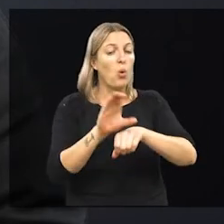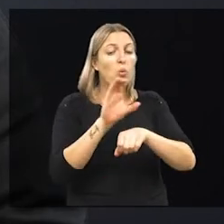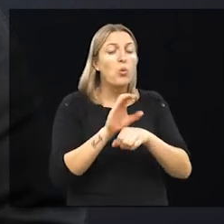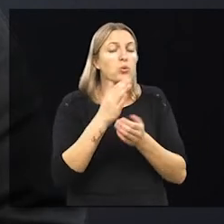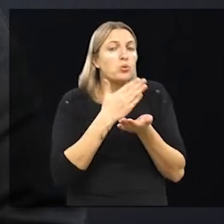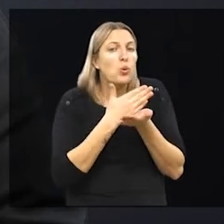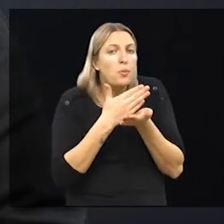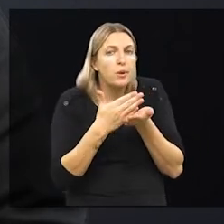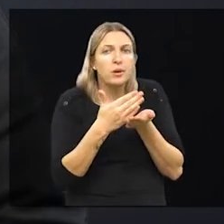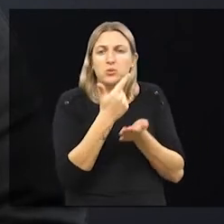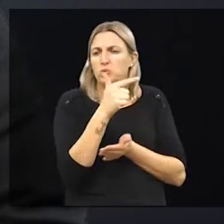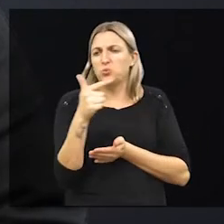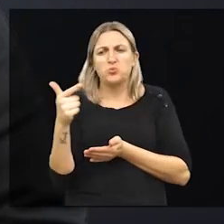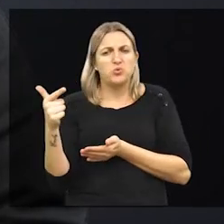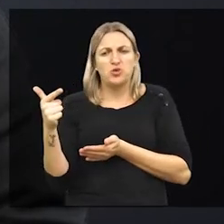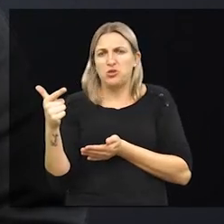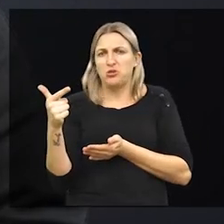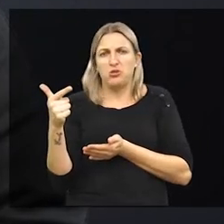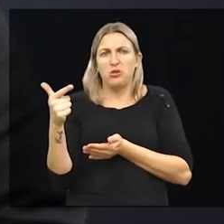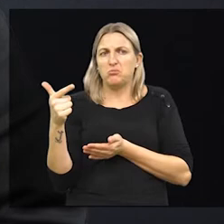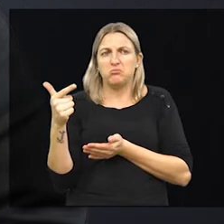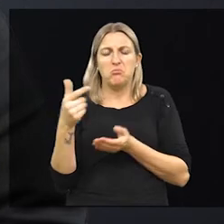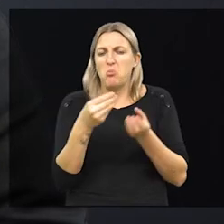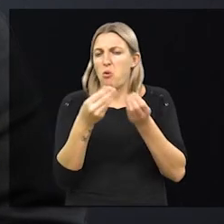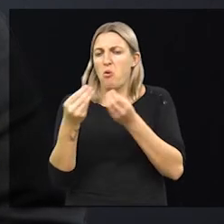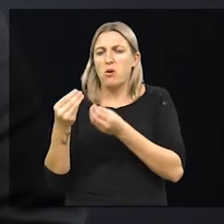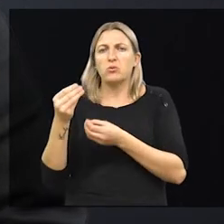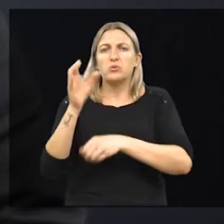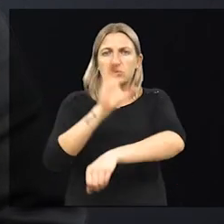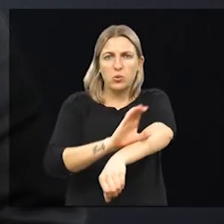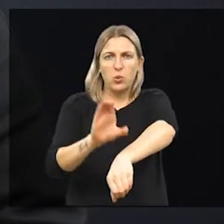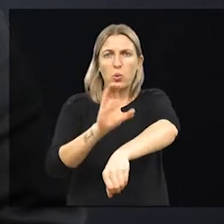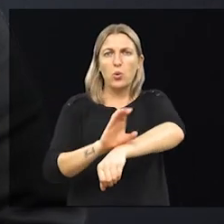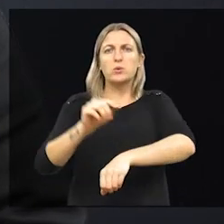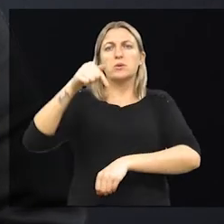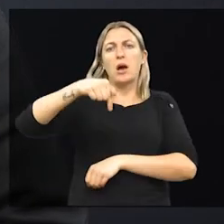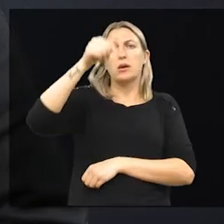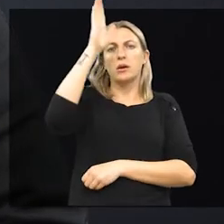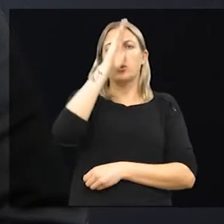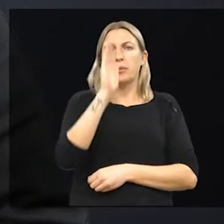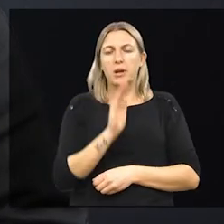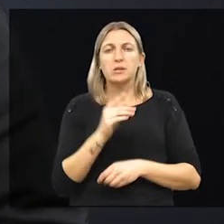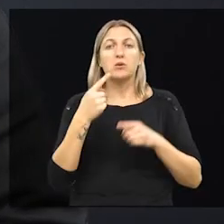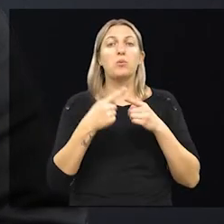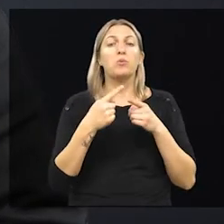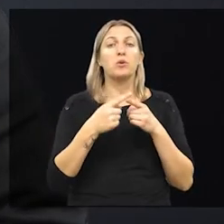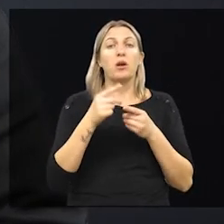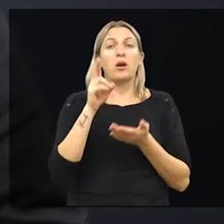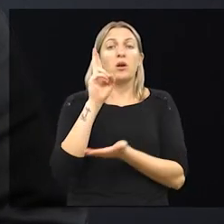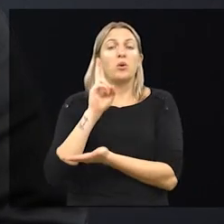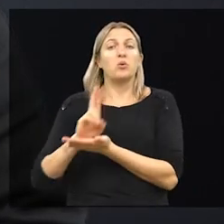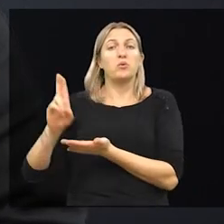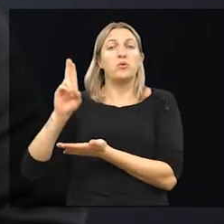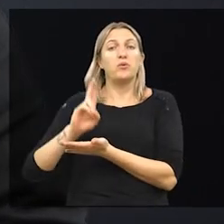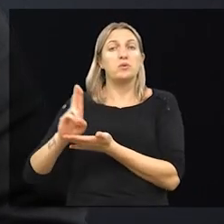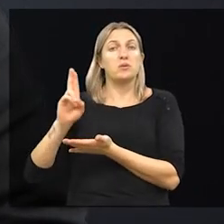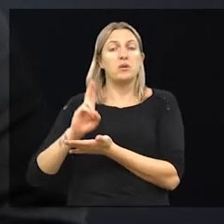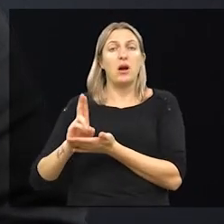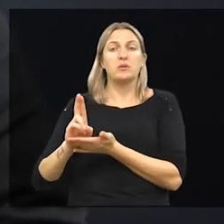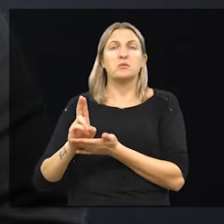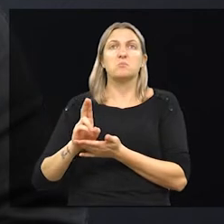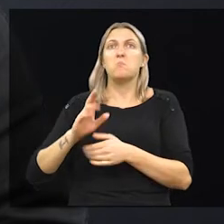da udesc então era um curso bem vc entre não tinha muitas opções aqui no brasil né sendo que